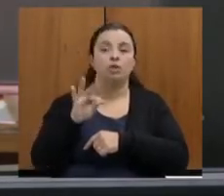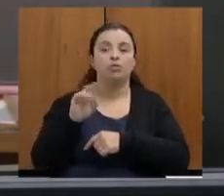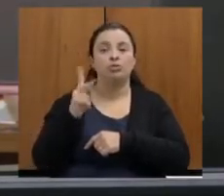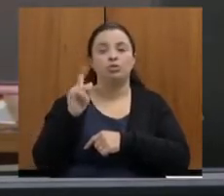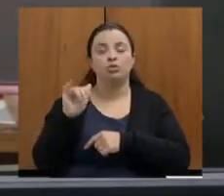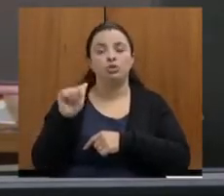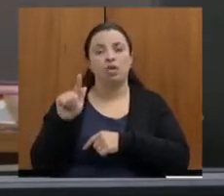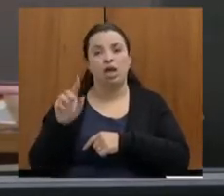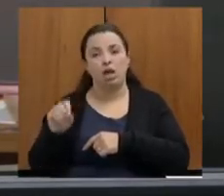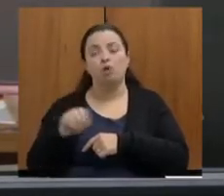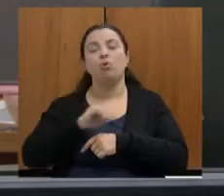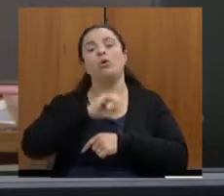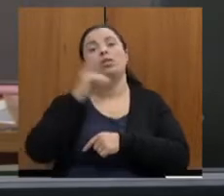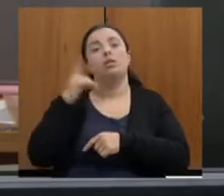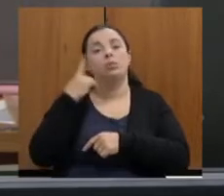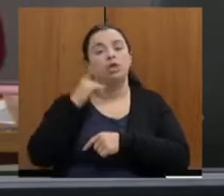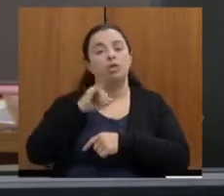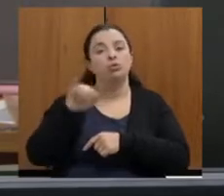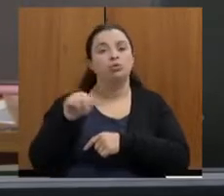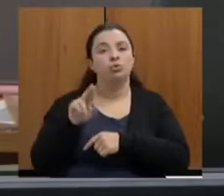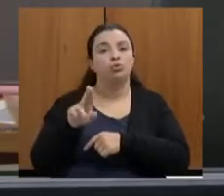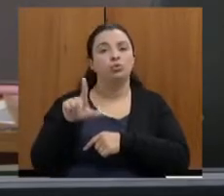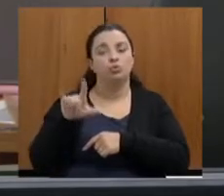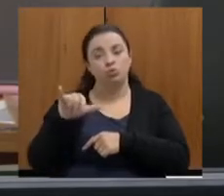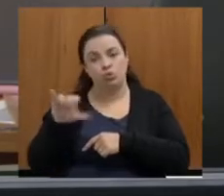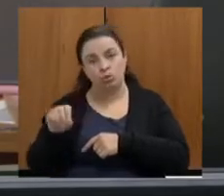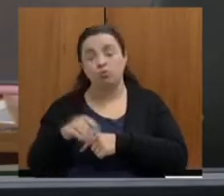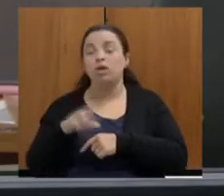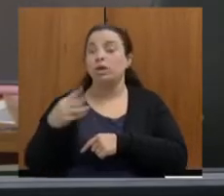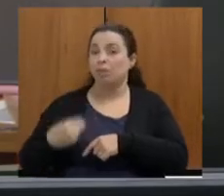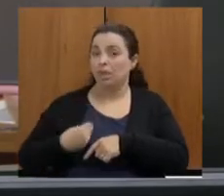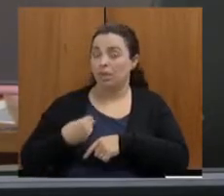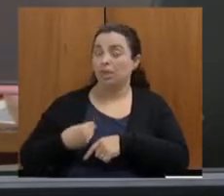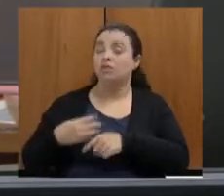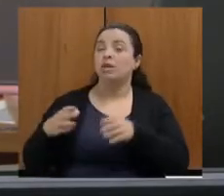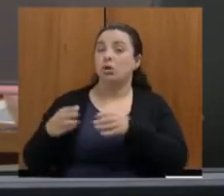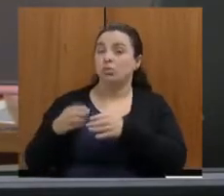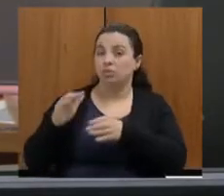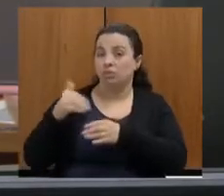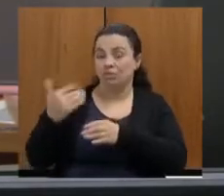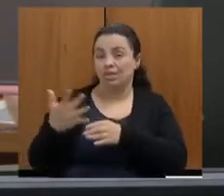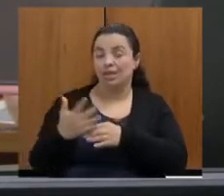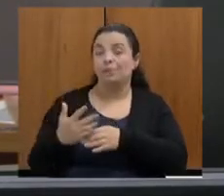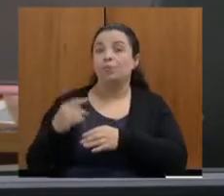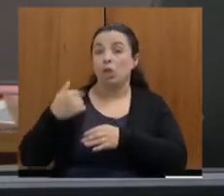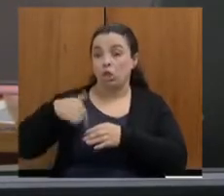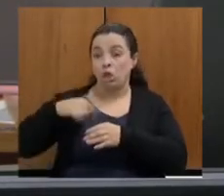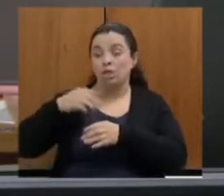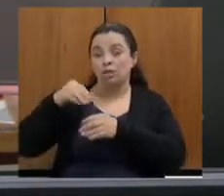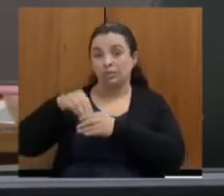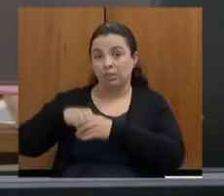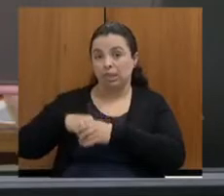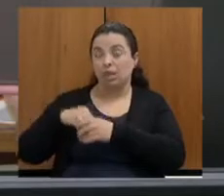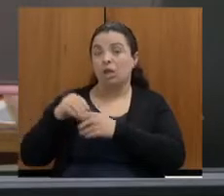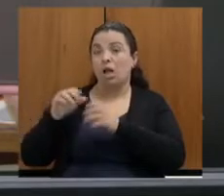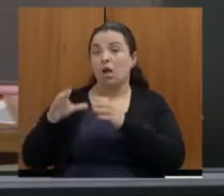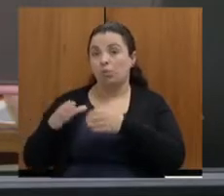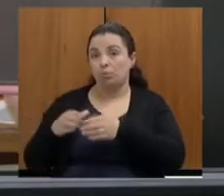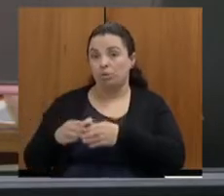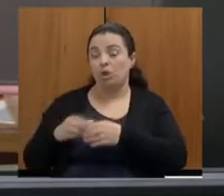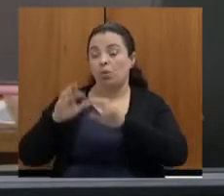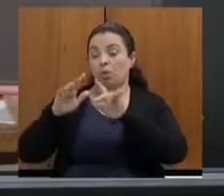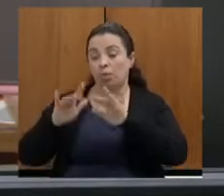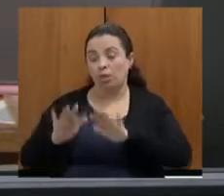a esta comissão externa Lembrando que a comissão externa nós elaboramos este relatório mas ela continua existindo